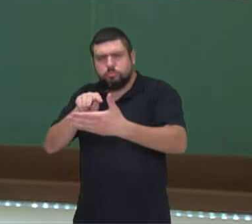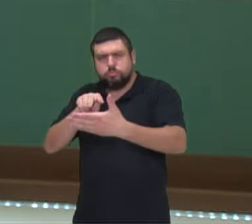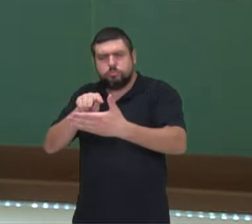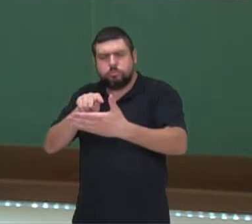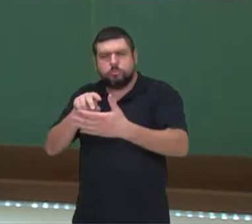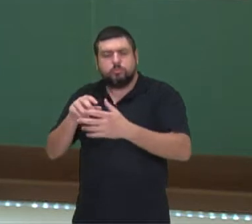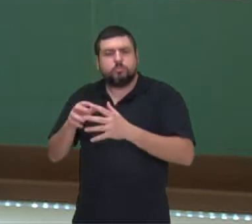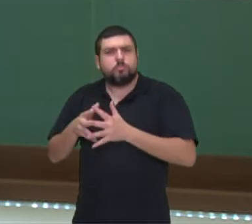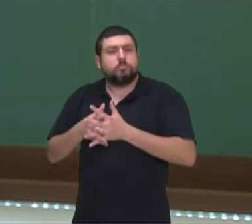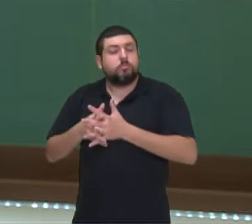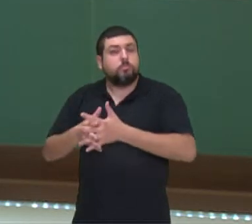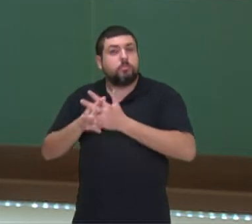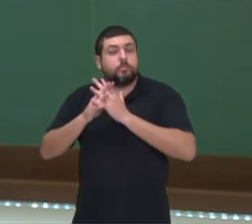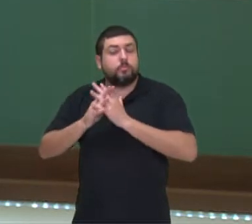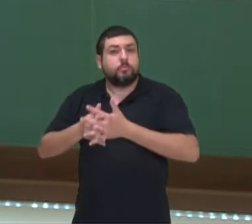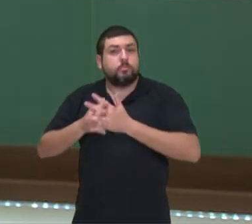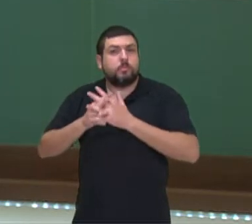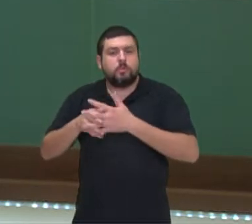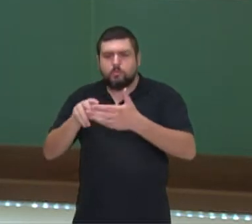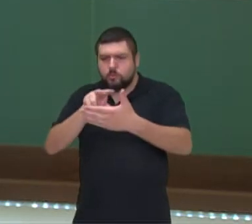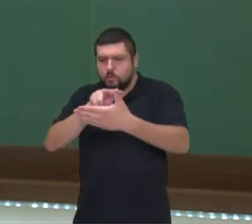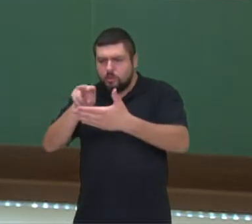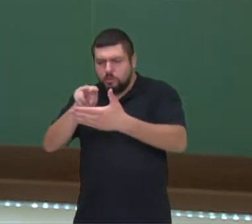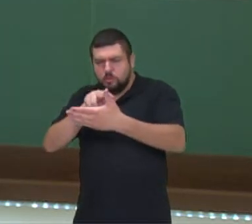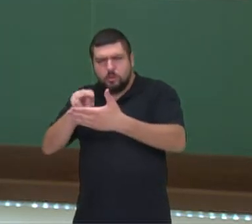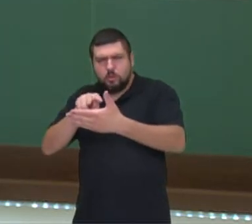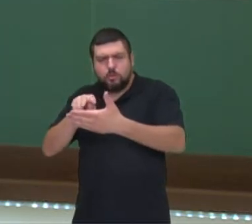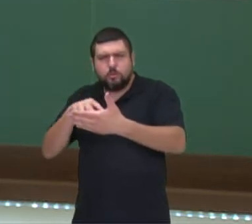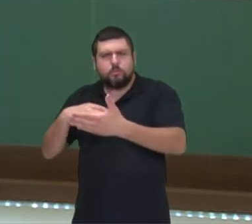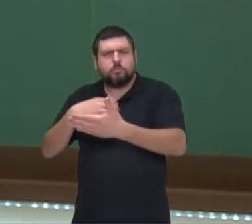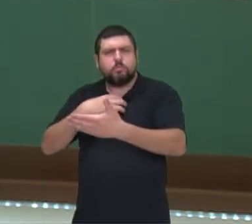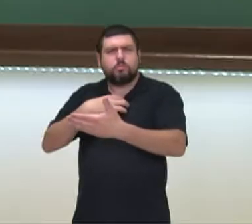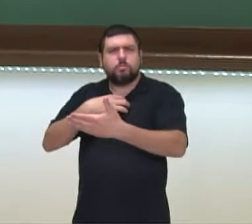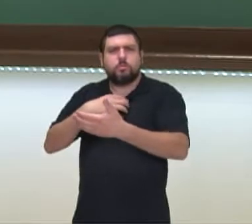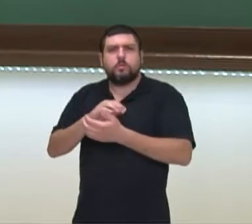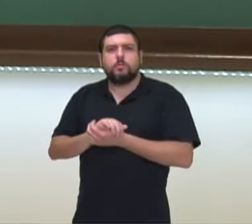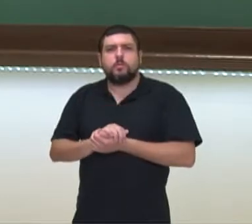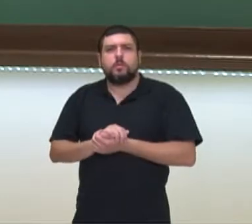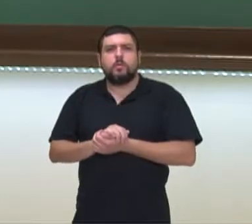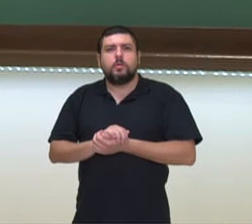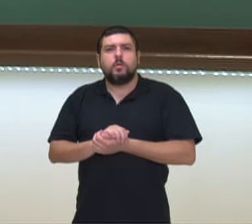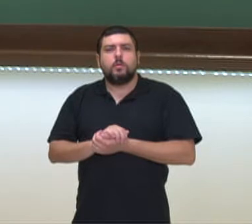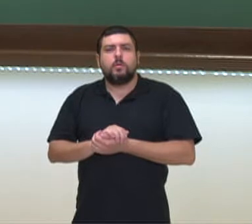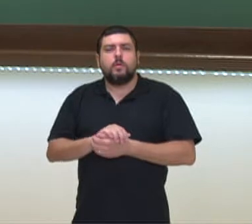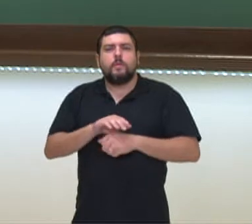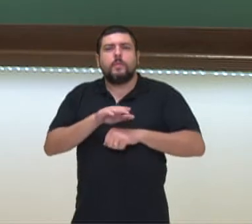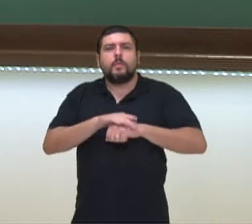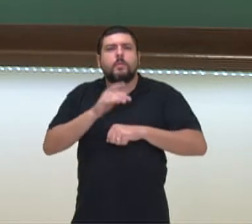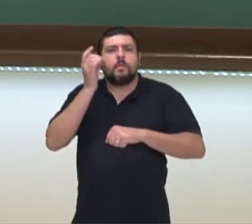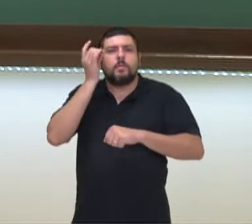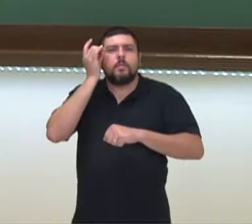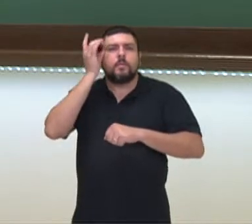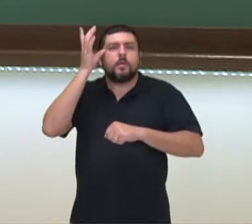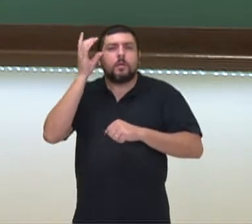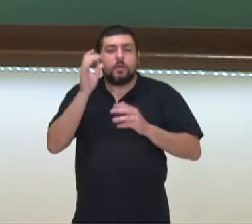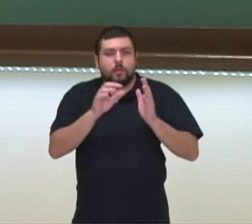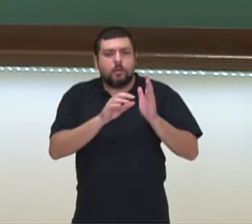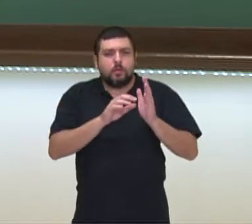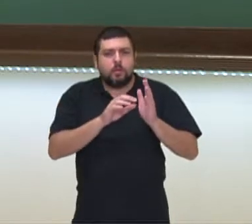vezes, filtrar e sintetizar essas informações. Por isso, nós utilizamos